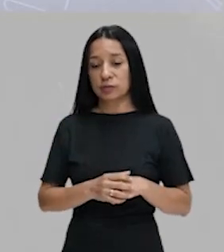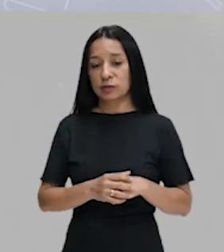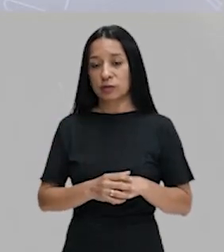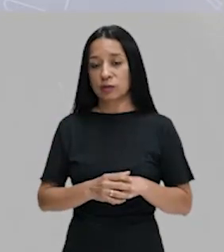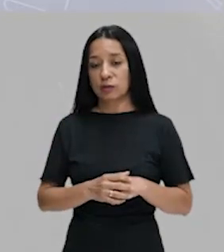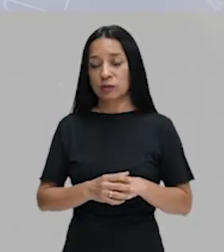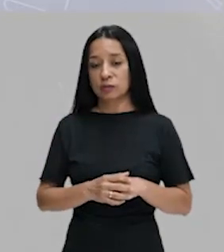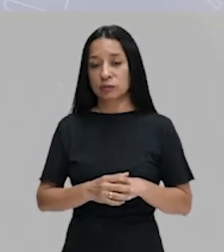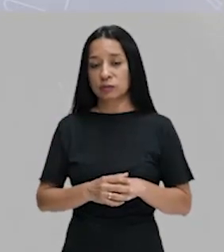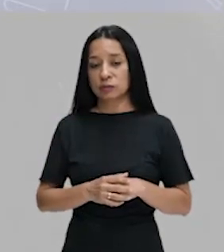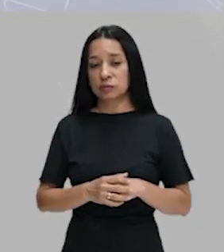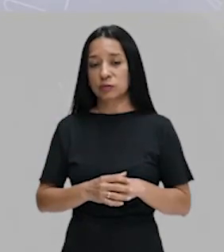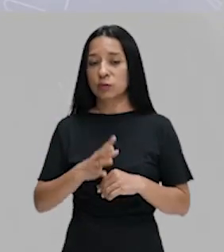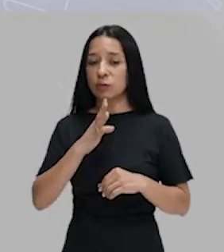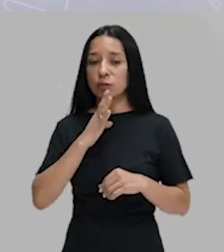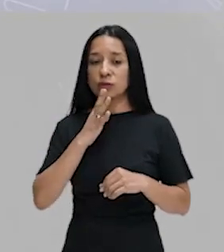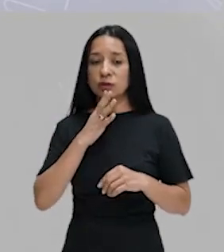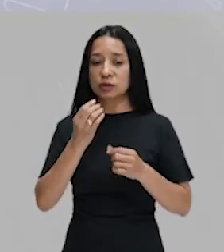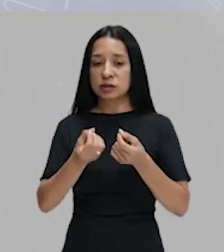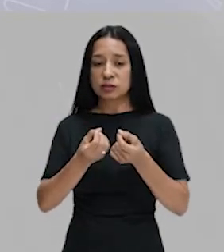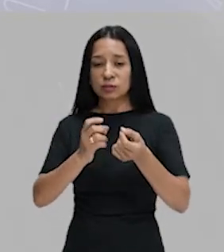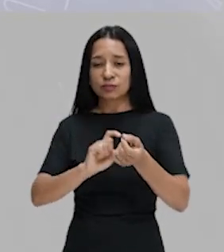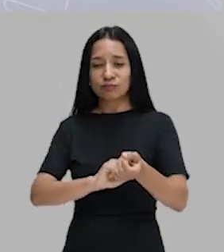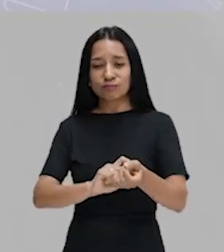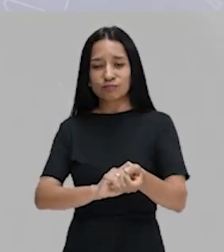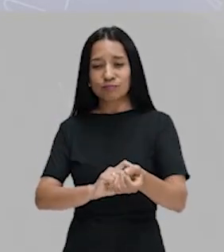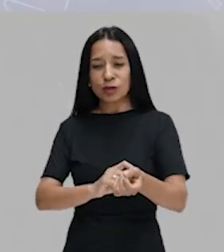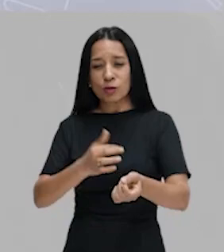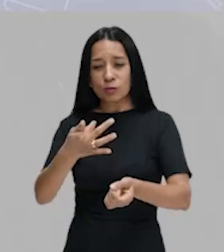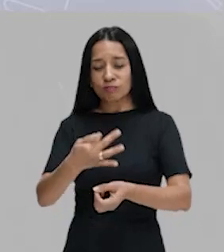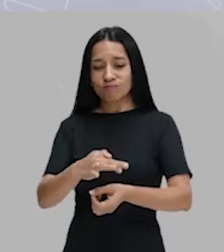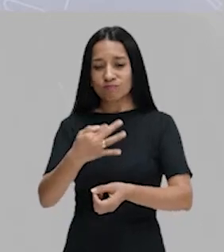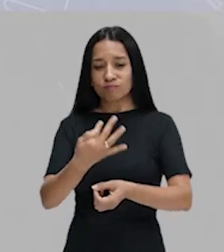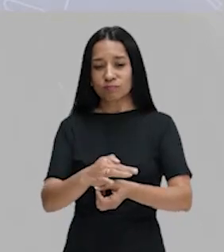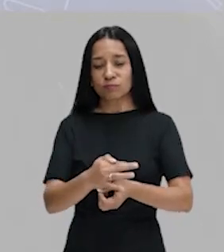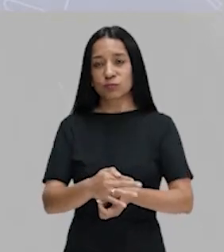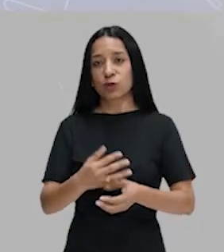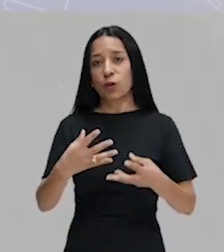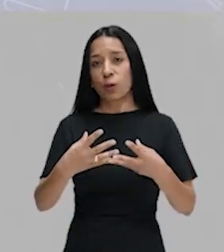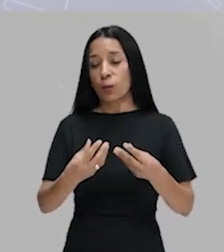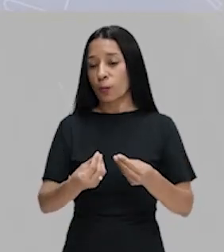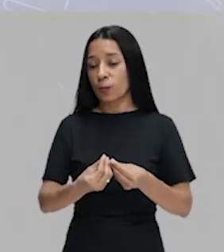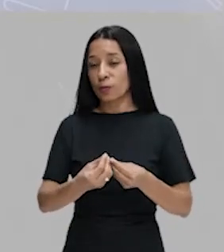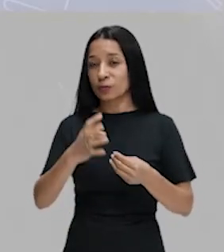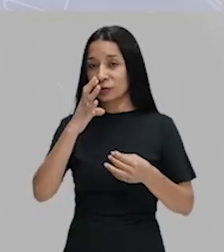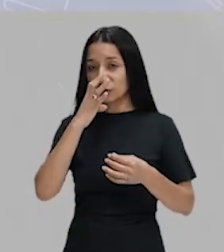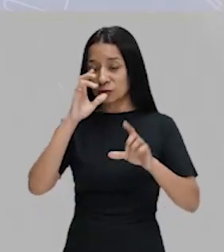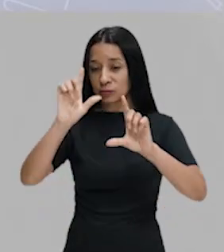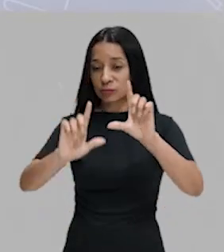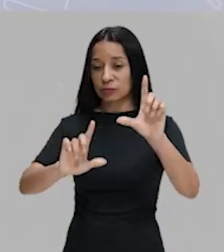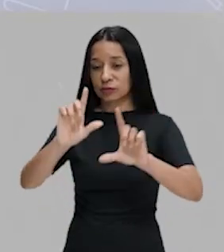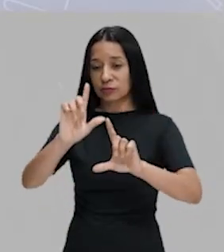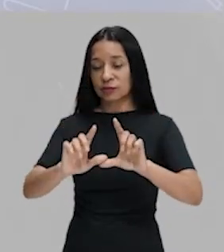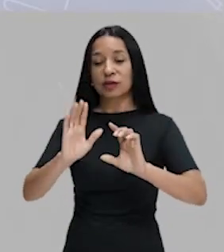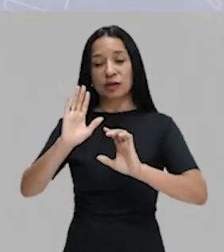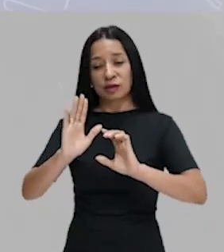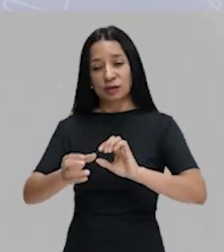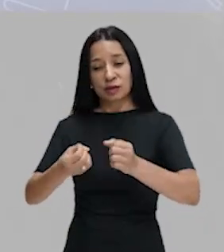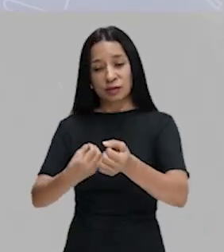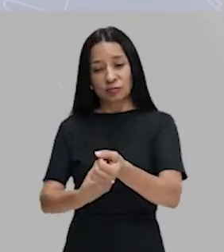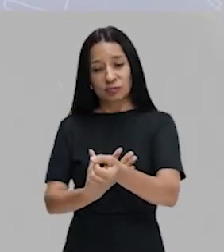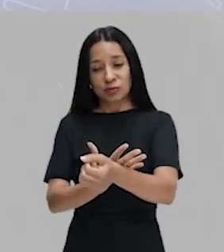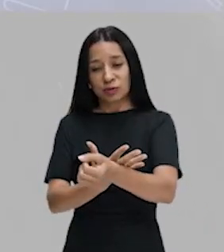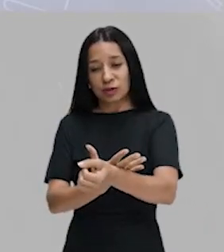eles podem causar. Acredito que muitos de vocês que estão assistindo aí, provavelmente, já devem ter se queimado com a